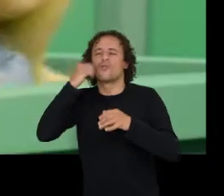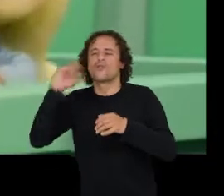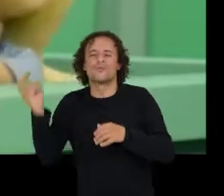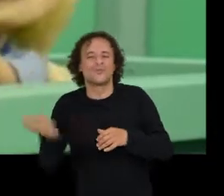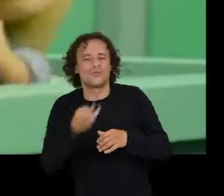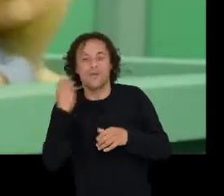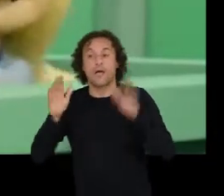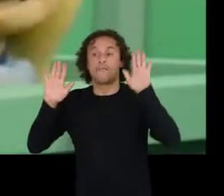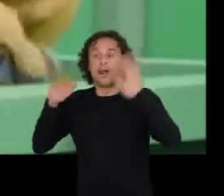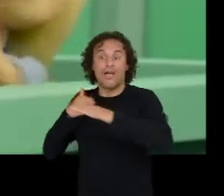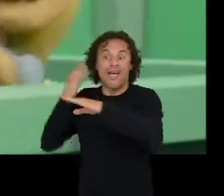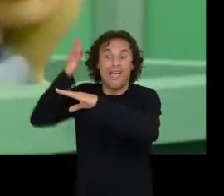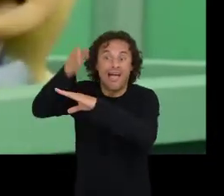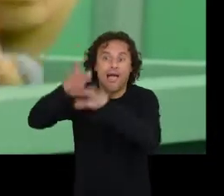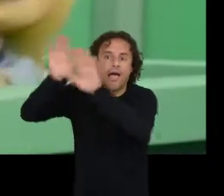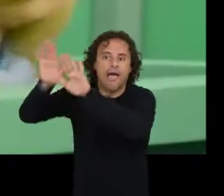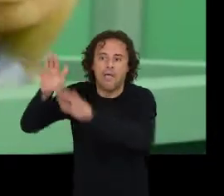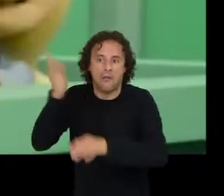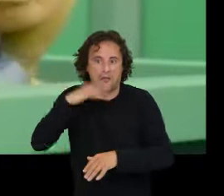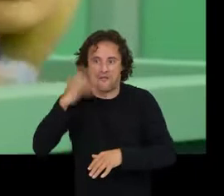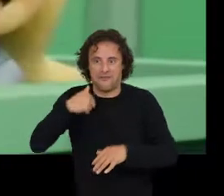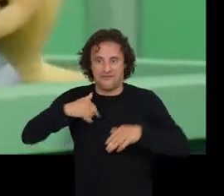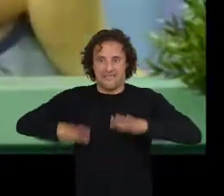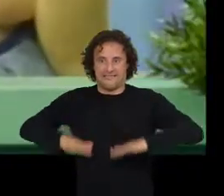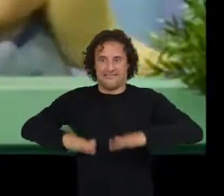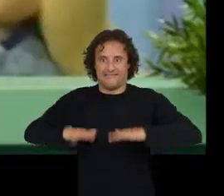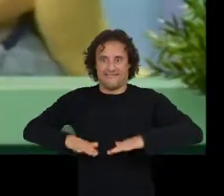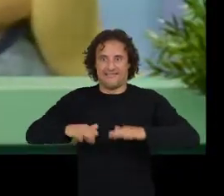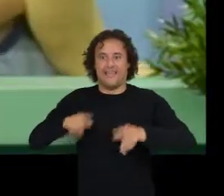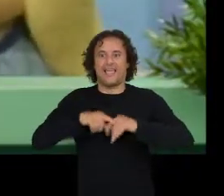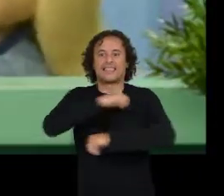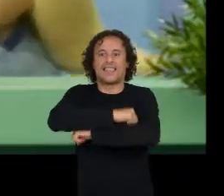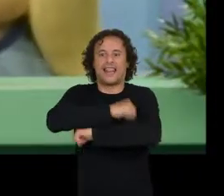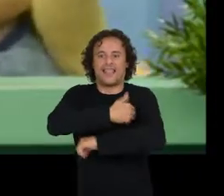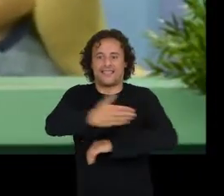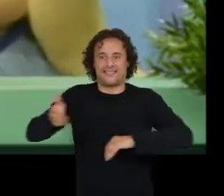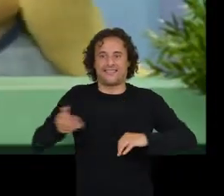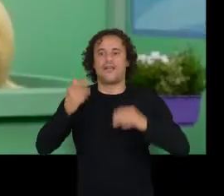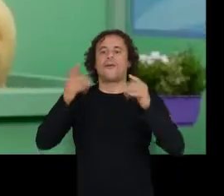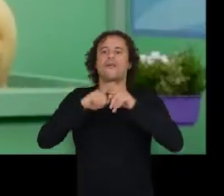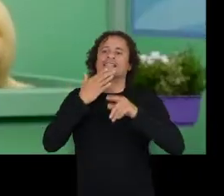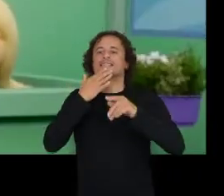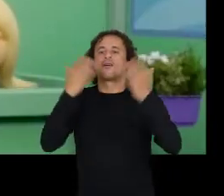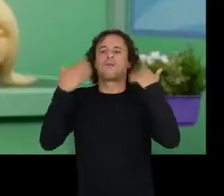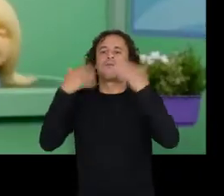Pero non estaba ali, non estaba ali. Estaba aquí no balcón. Pero parecíame como se estivese alá.